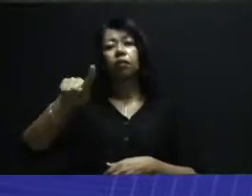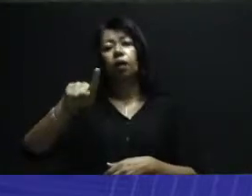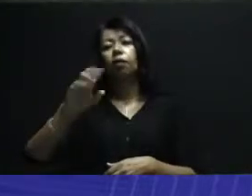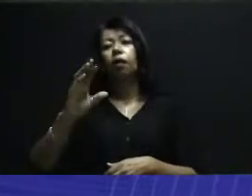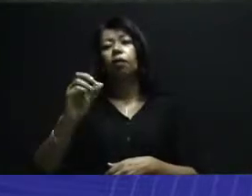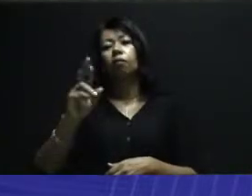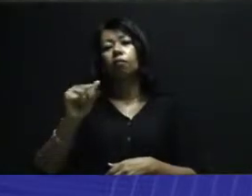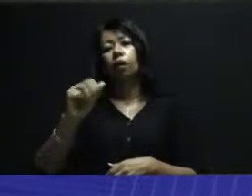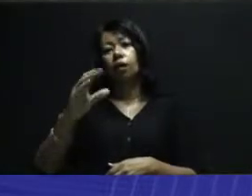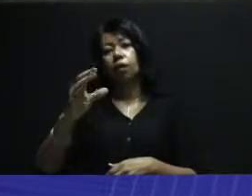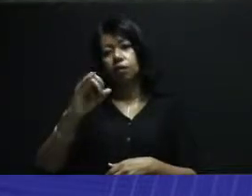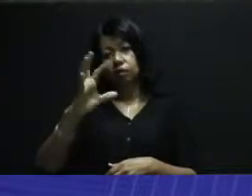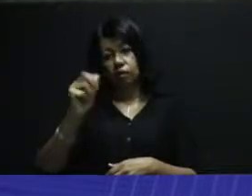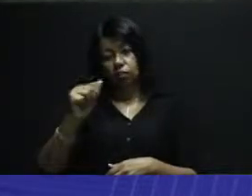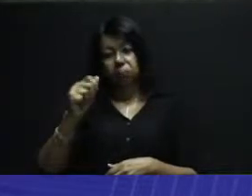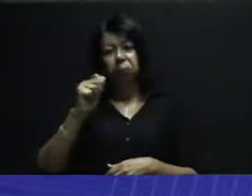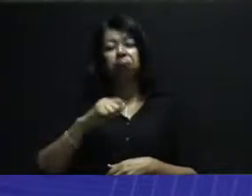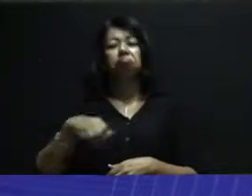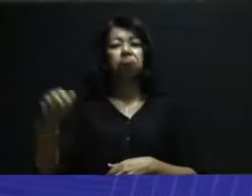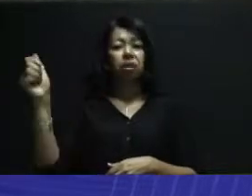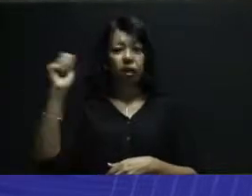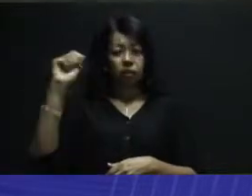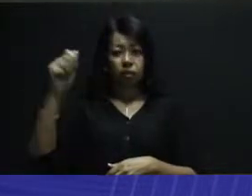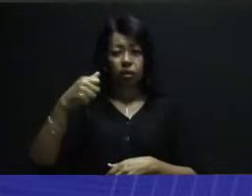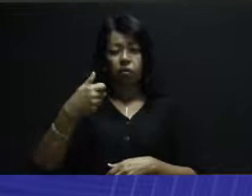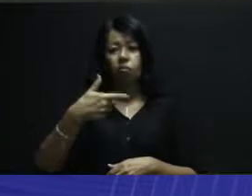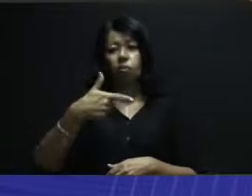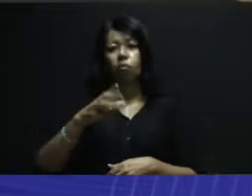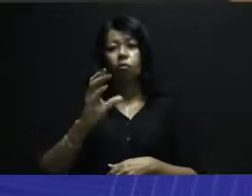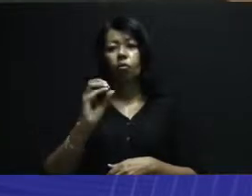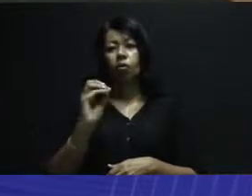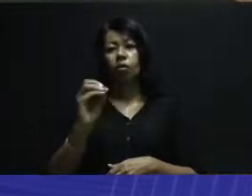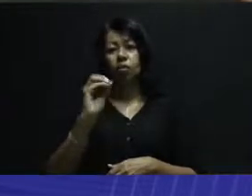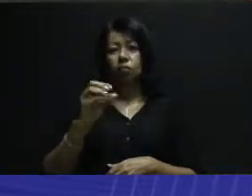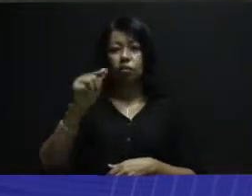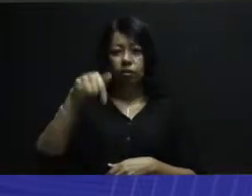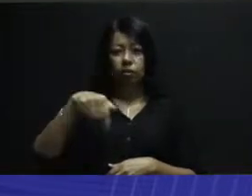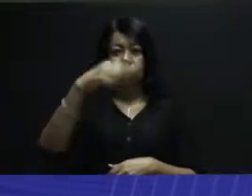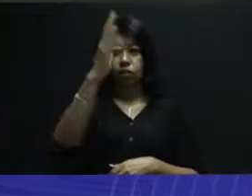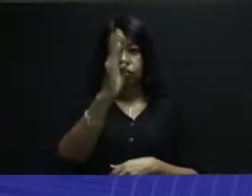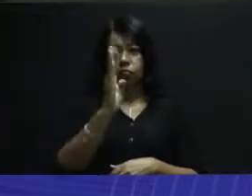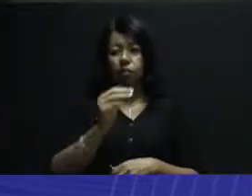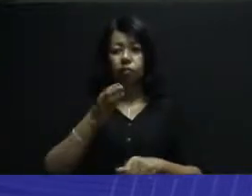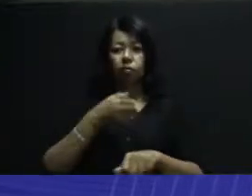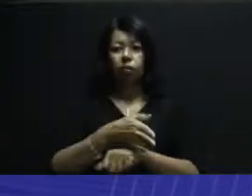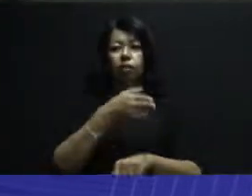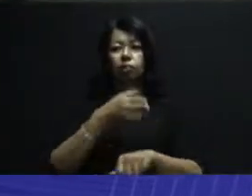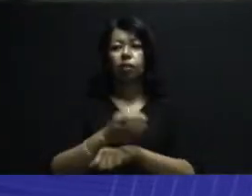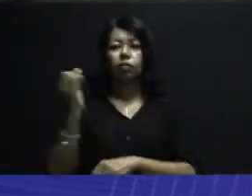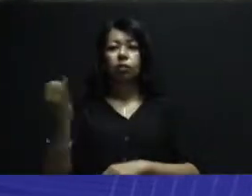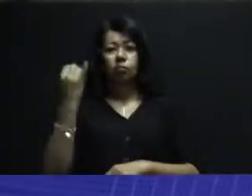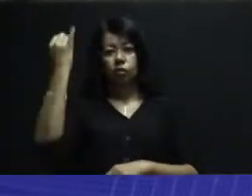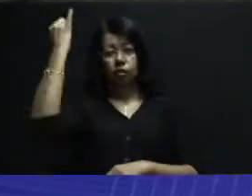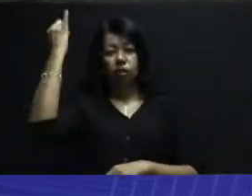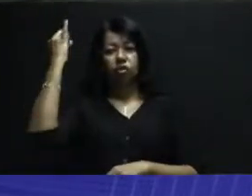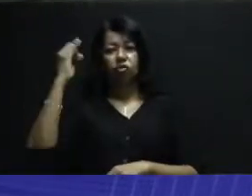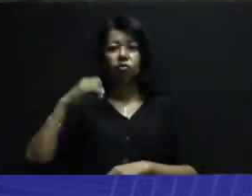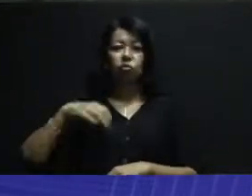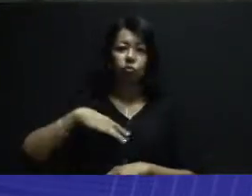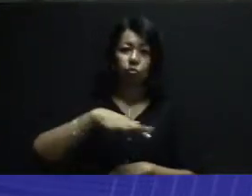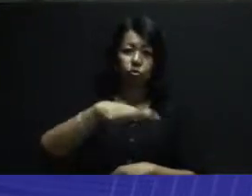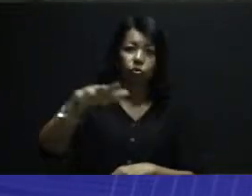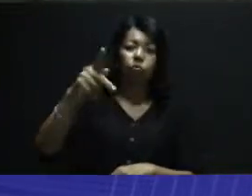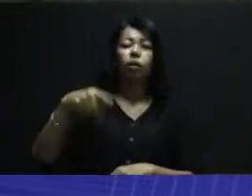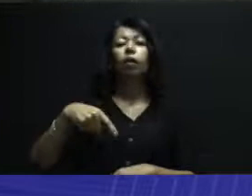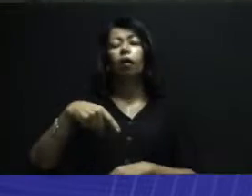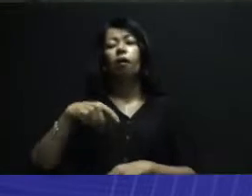e campeão mundial master em 2007, no Brasil. Suas participações importantes se expandem para a